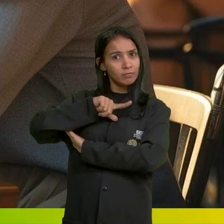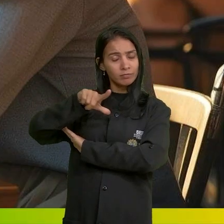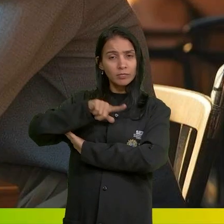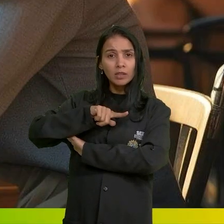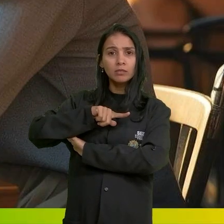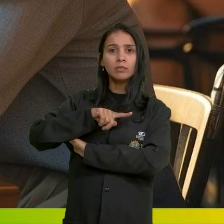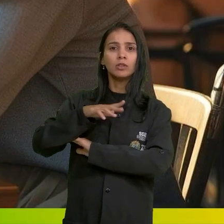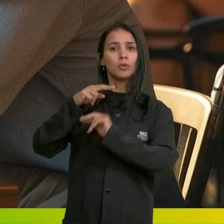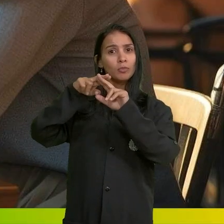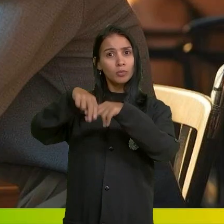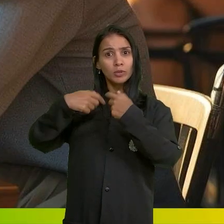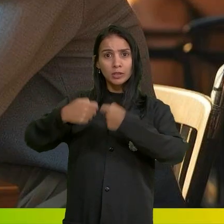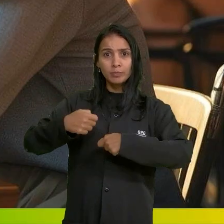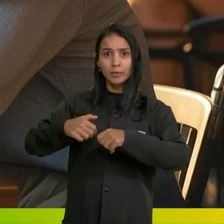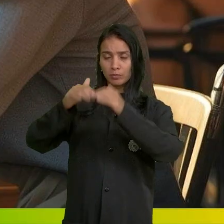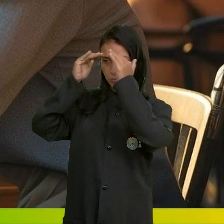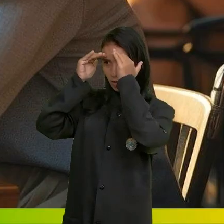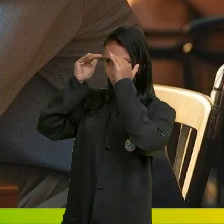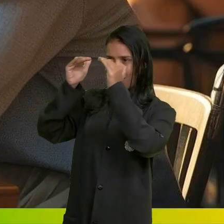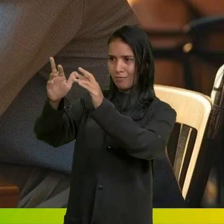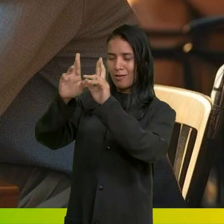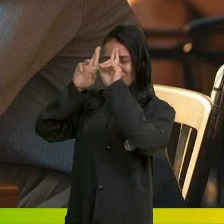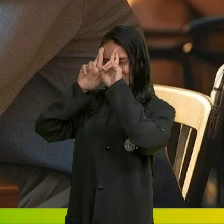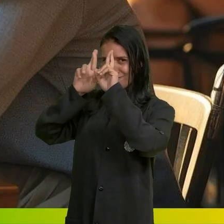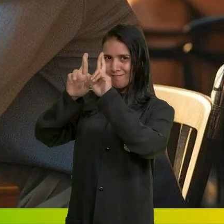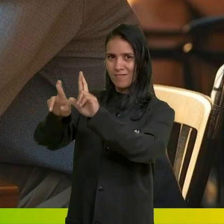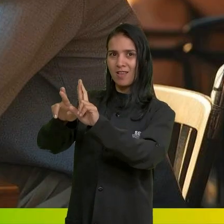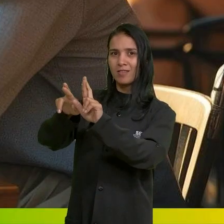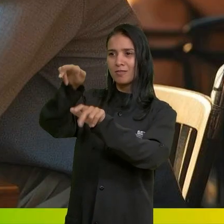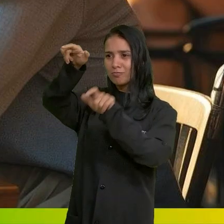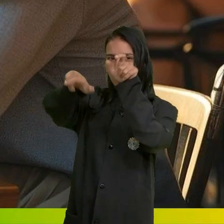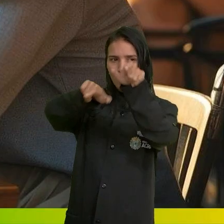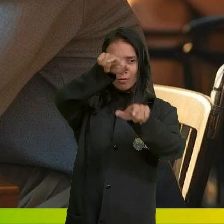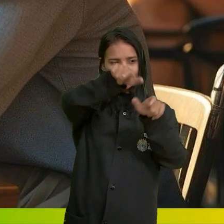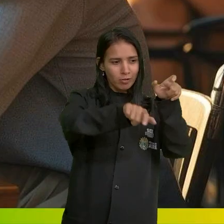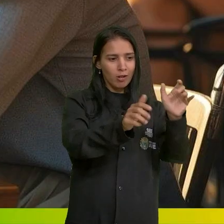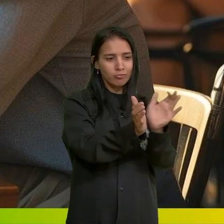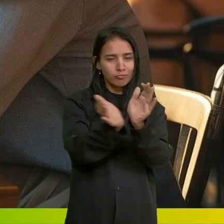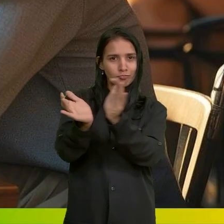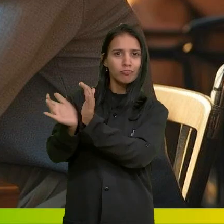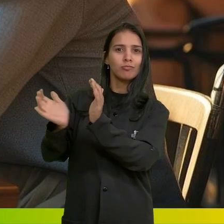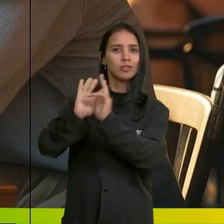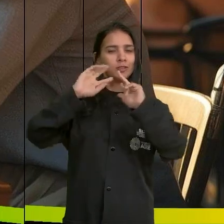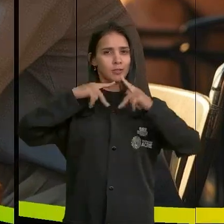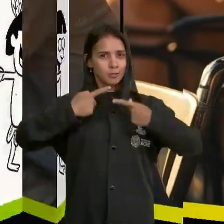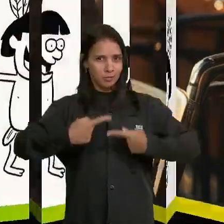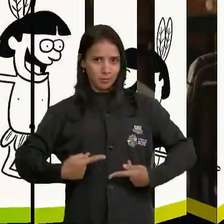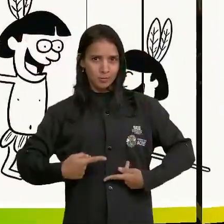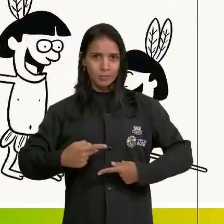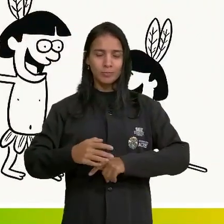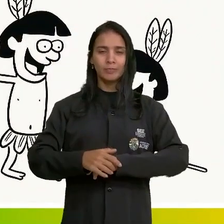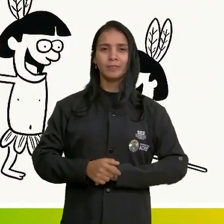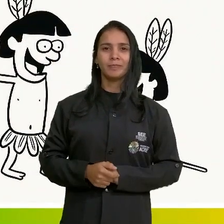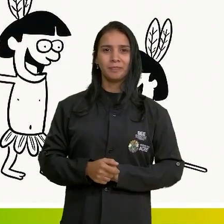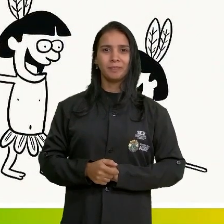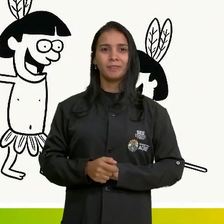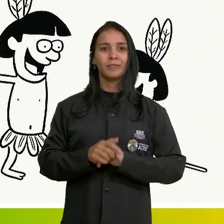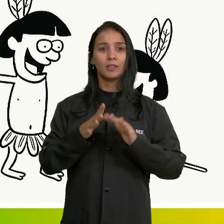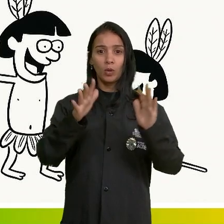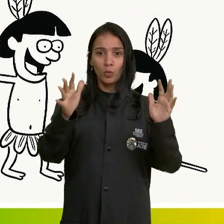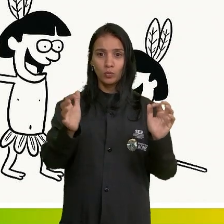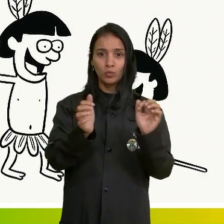respeitar as diferenças que constituem os diversos grupos humanos. E ainda, nesse nosso conjunto